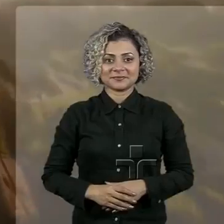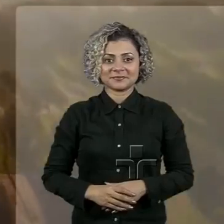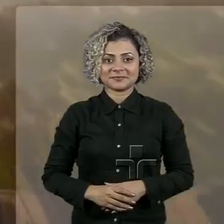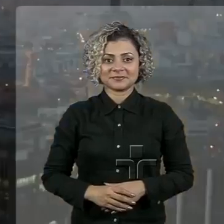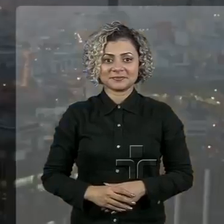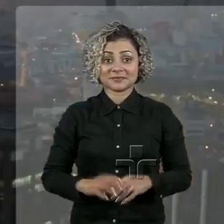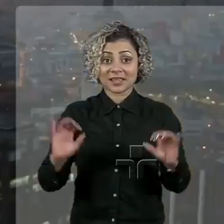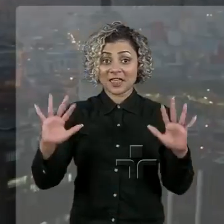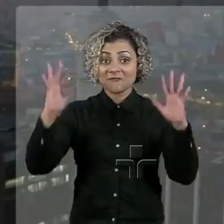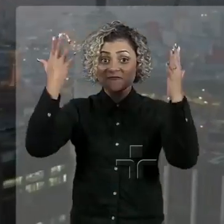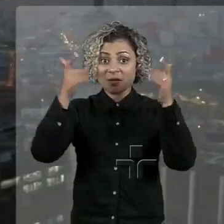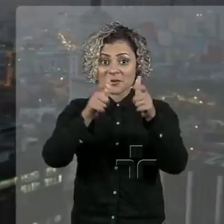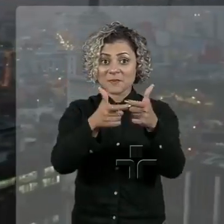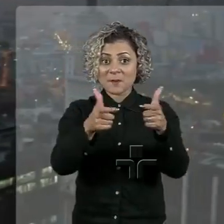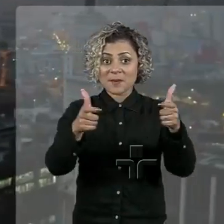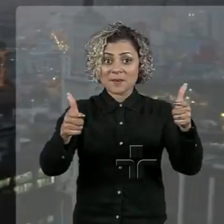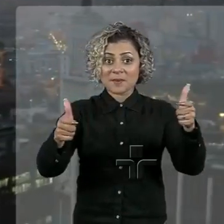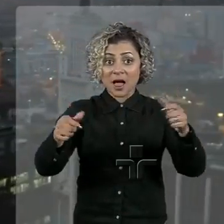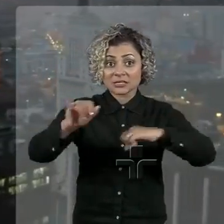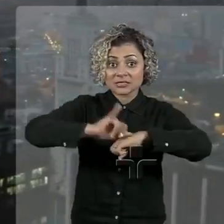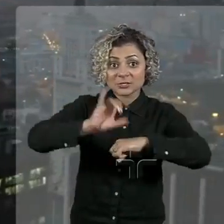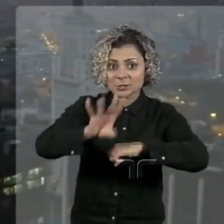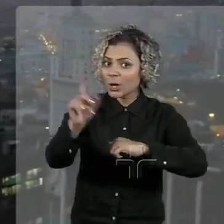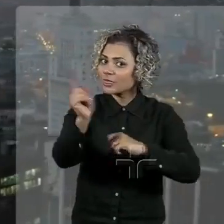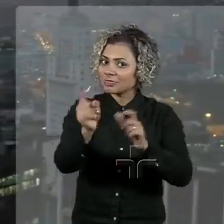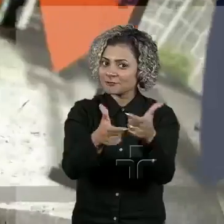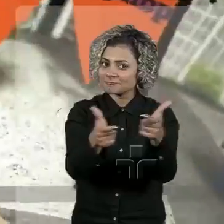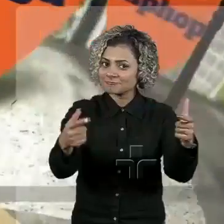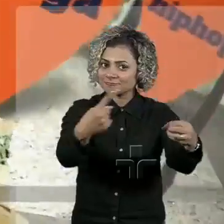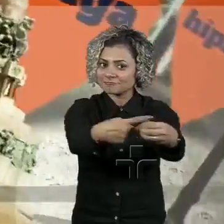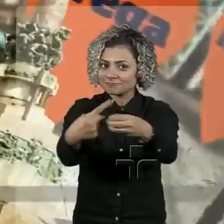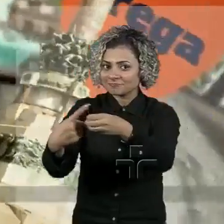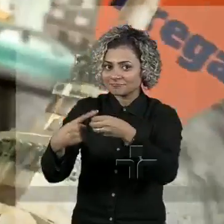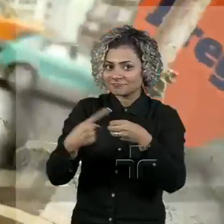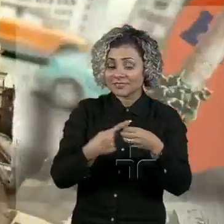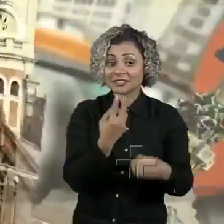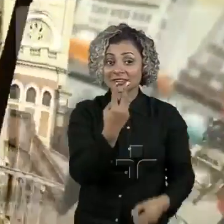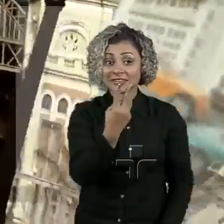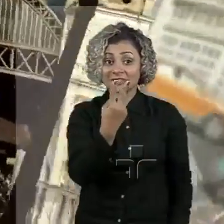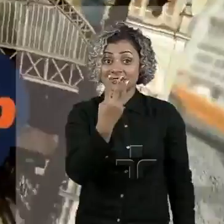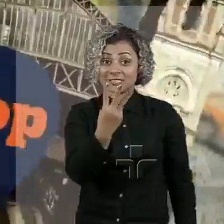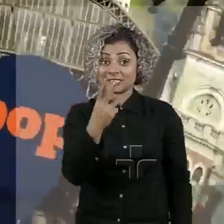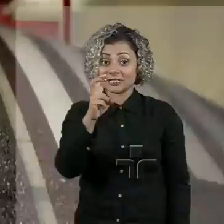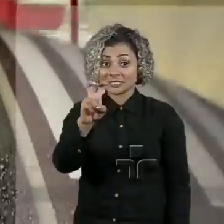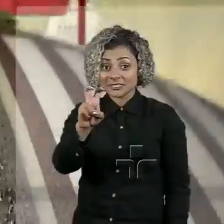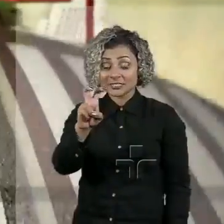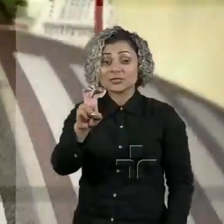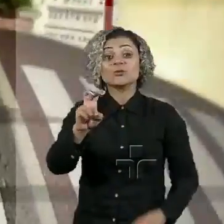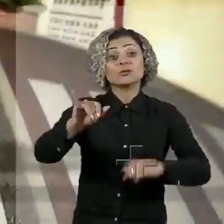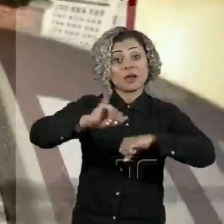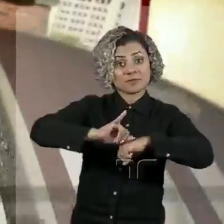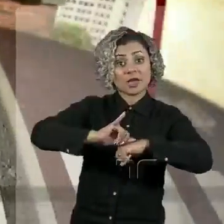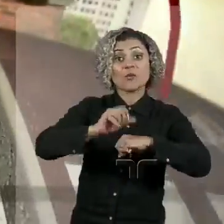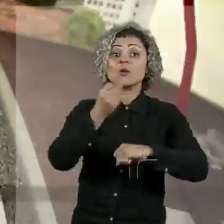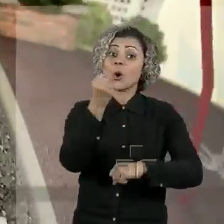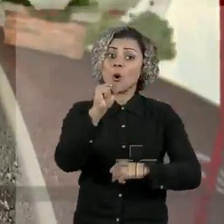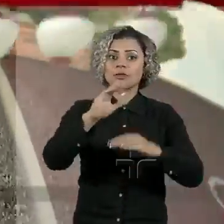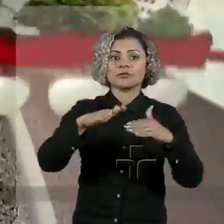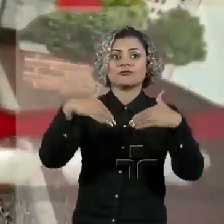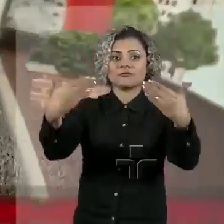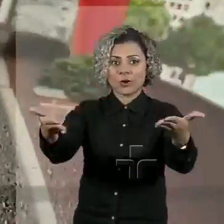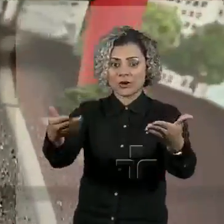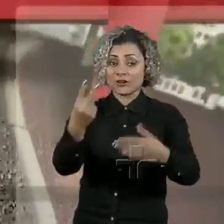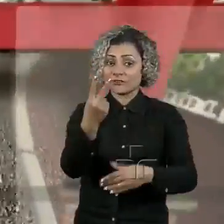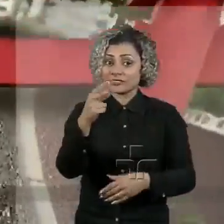O evento cresce para fora do centro. Serão 35 palcos, 27 na região central e 8 fora. Vem